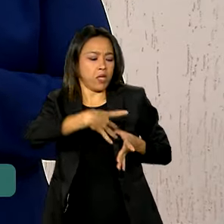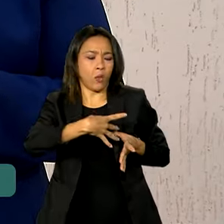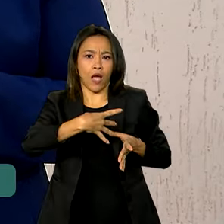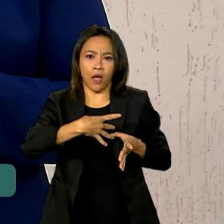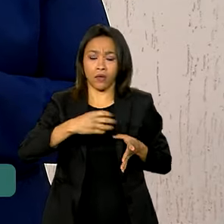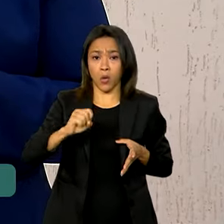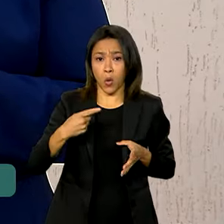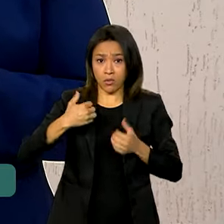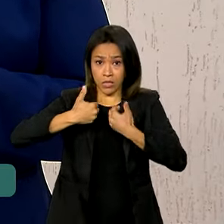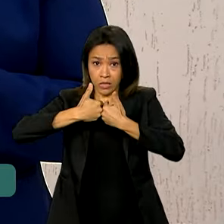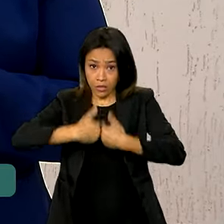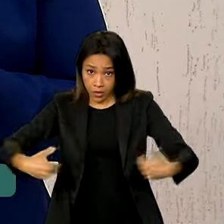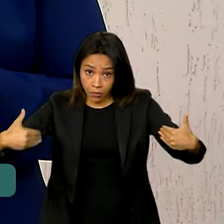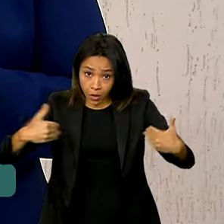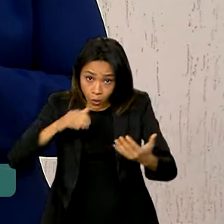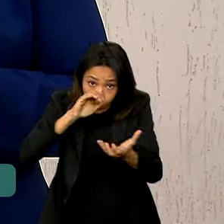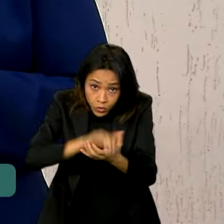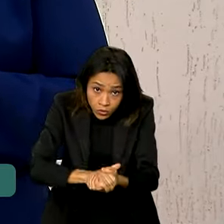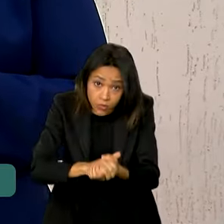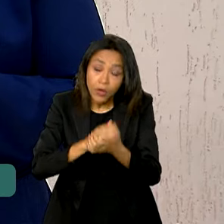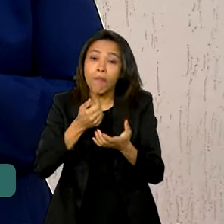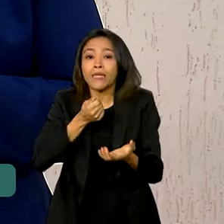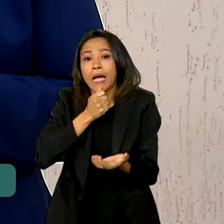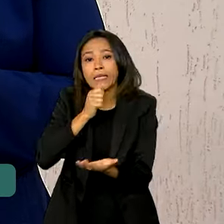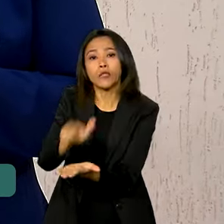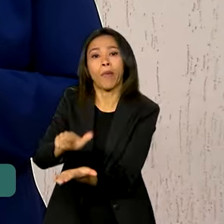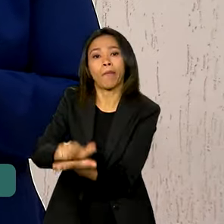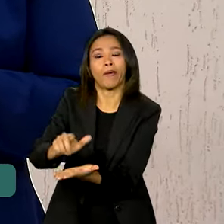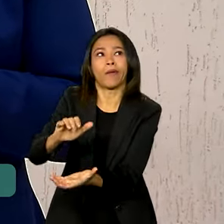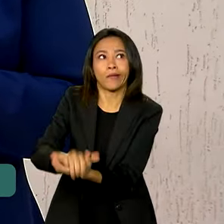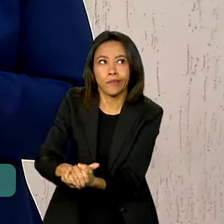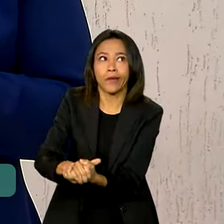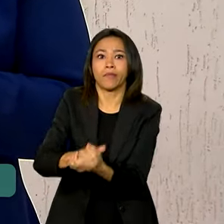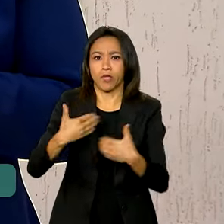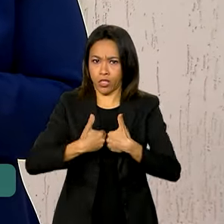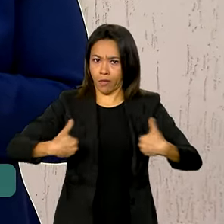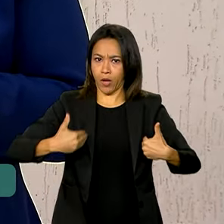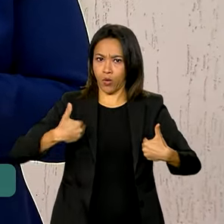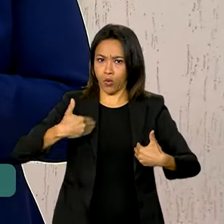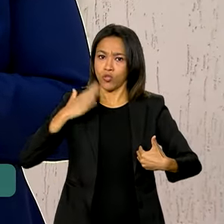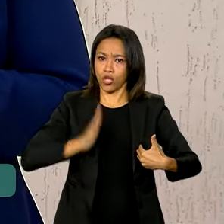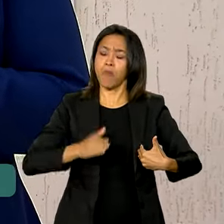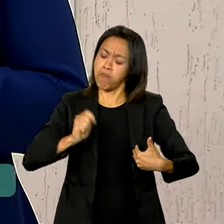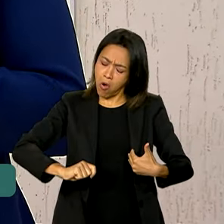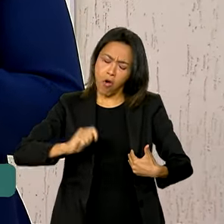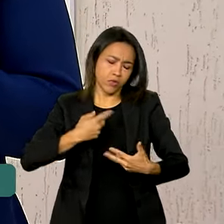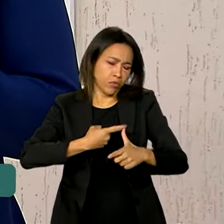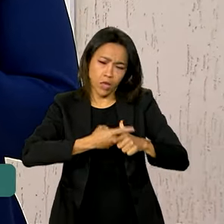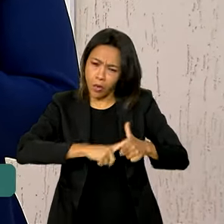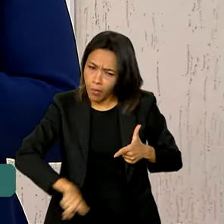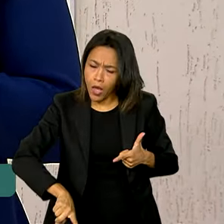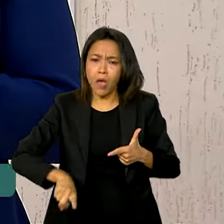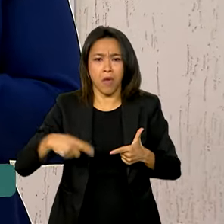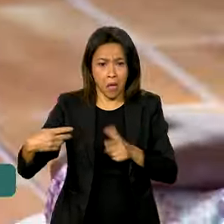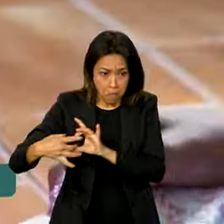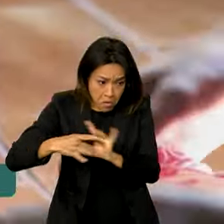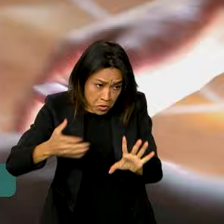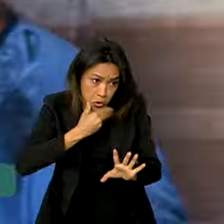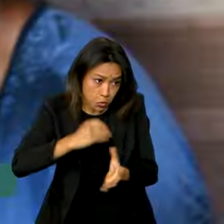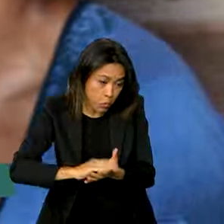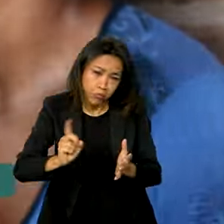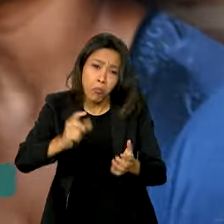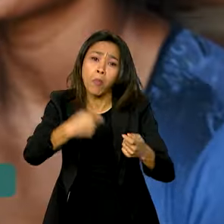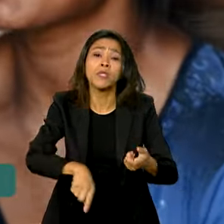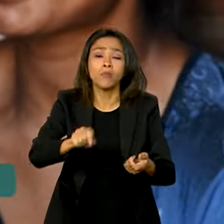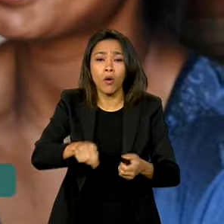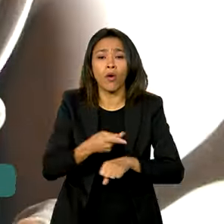ou estão separadas, mas ainda estão casadas no papel, elas podem fechar o contrato, mesmo sem autorização do marido. A